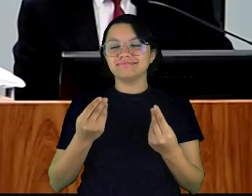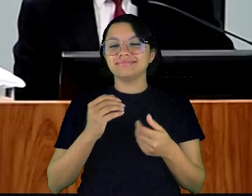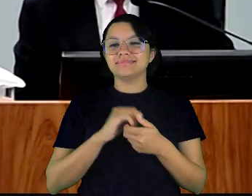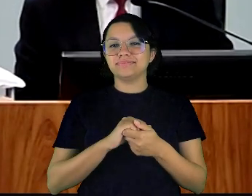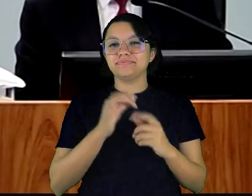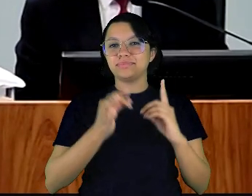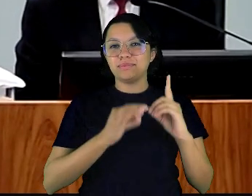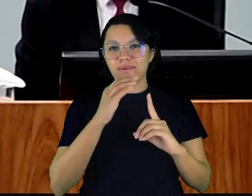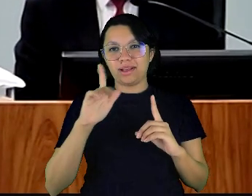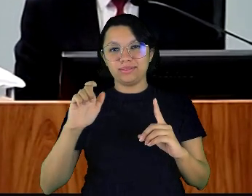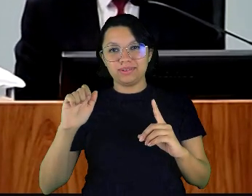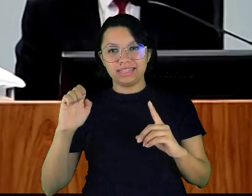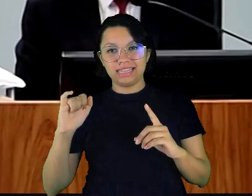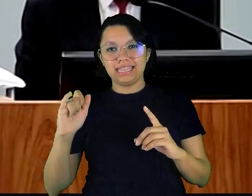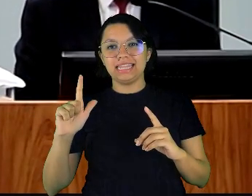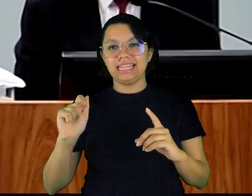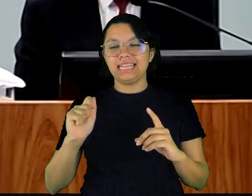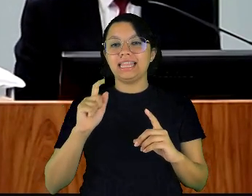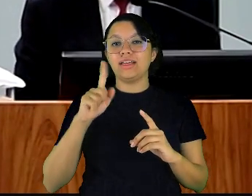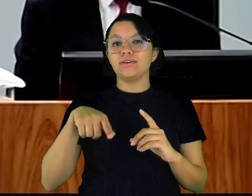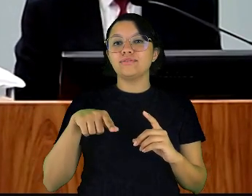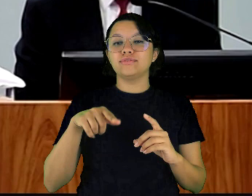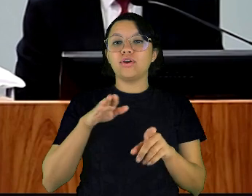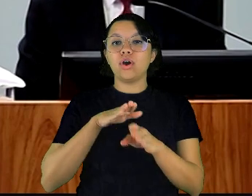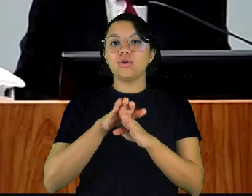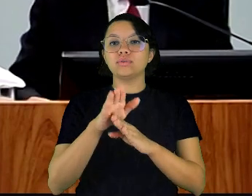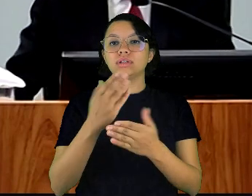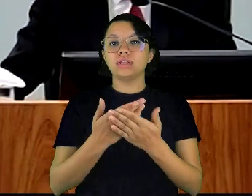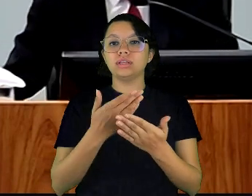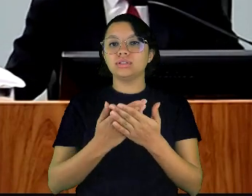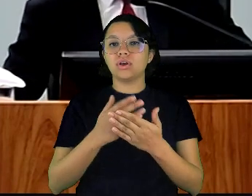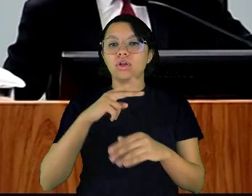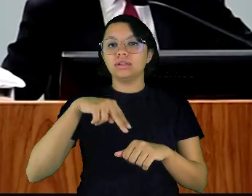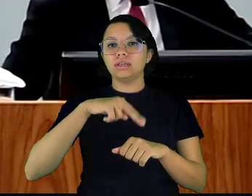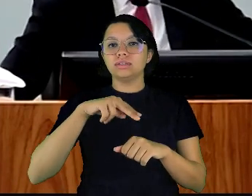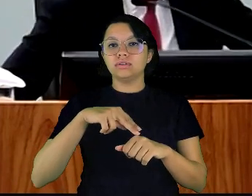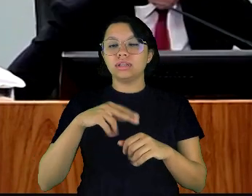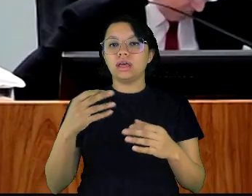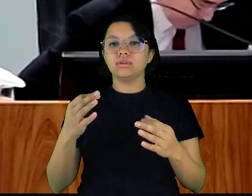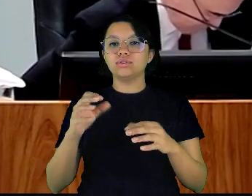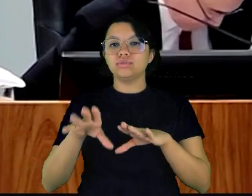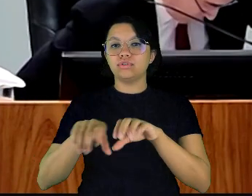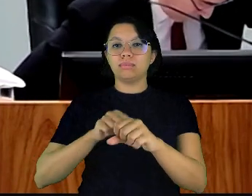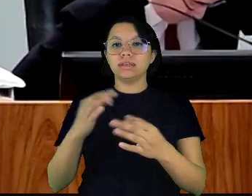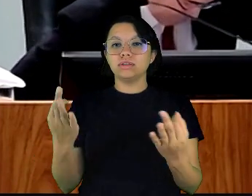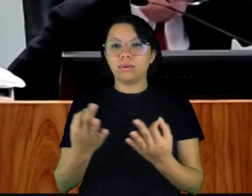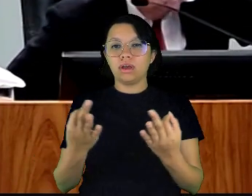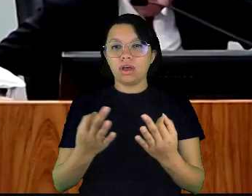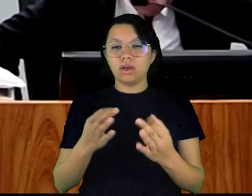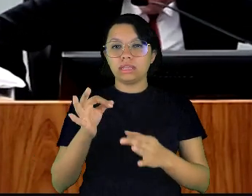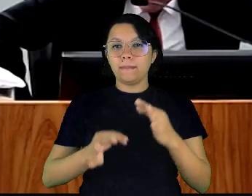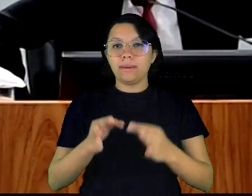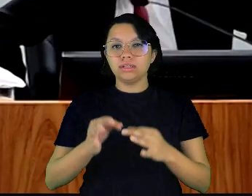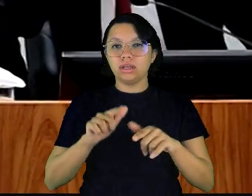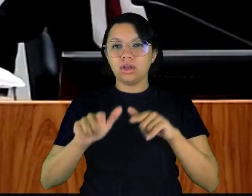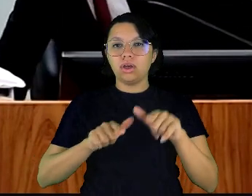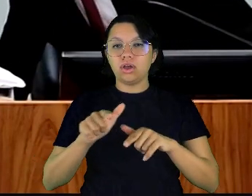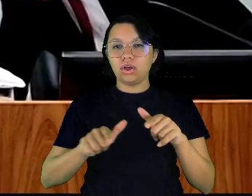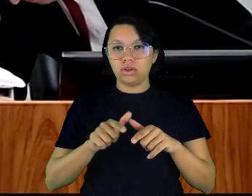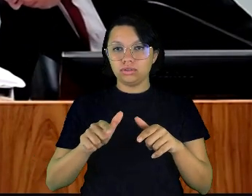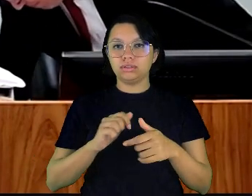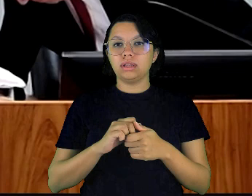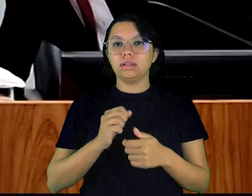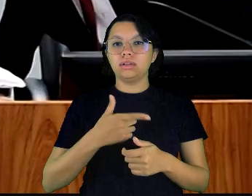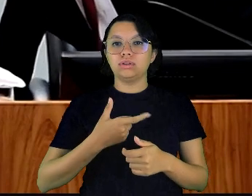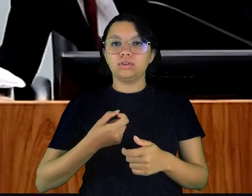Leila? Foi conselheiro da Escola Nacional de Formação e Aperfeiçoamento da Magistratura do Trabalho, ENAMAT, no biênio de 2018